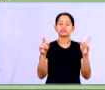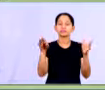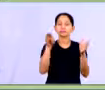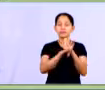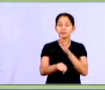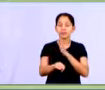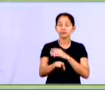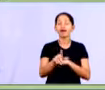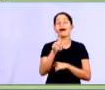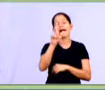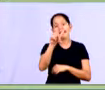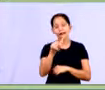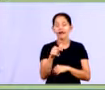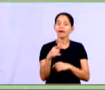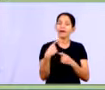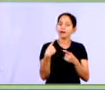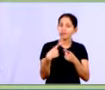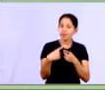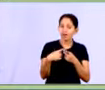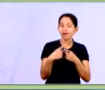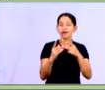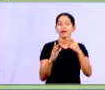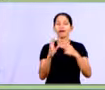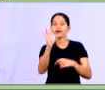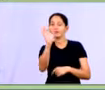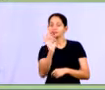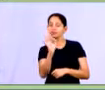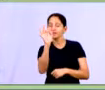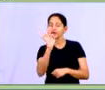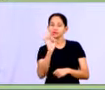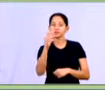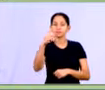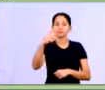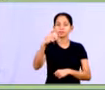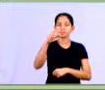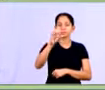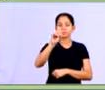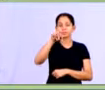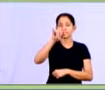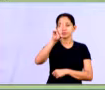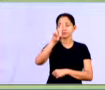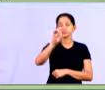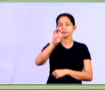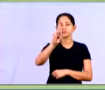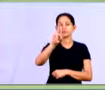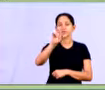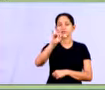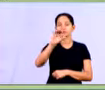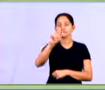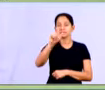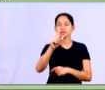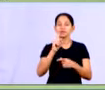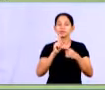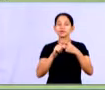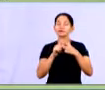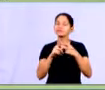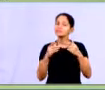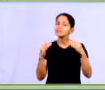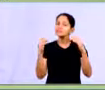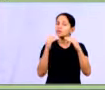ele coloca taxa ponderada? Porque necessariamente ela está associada ao capital de 55%,